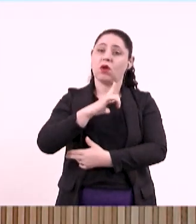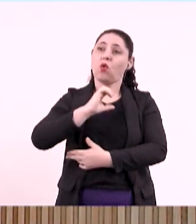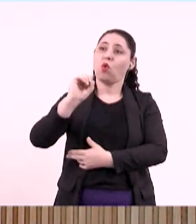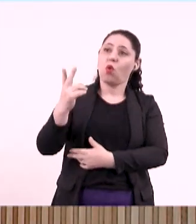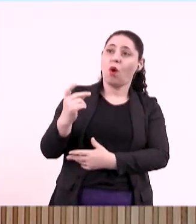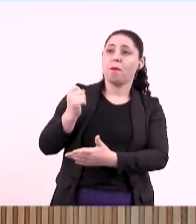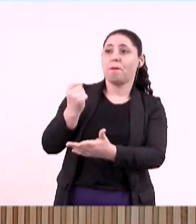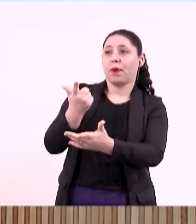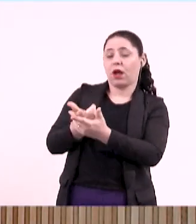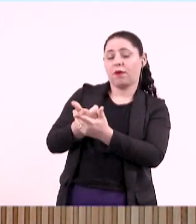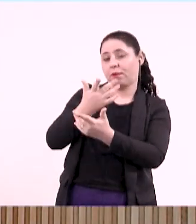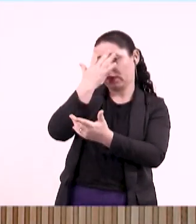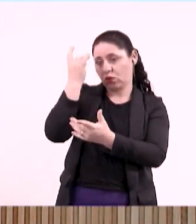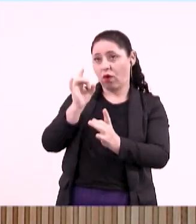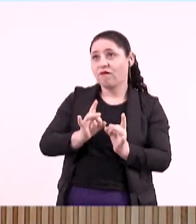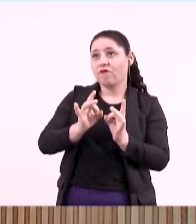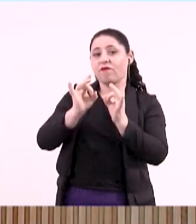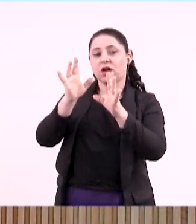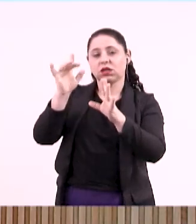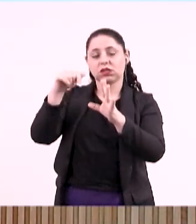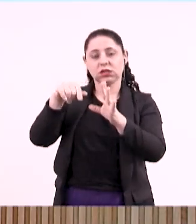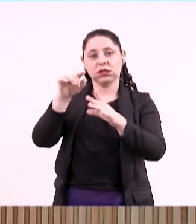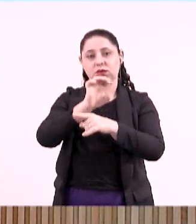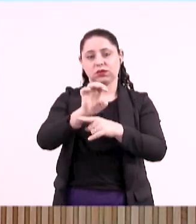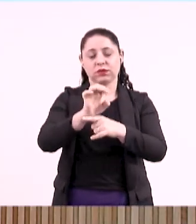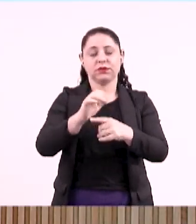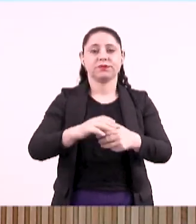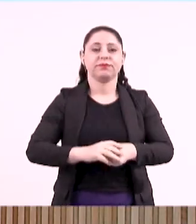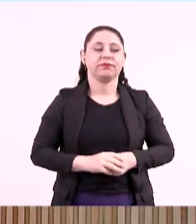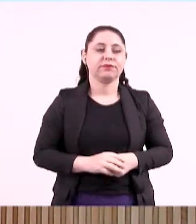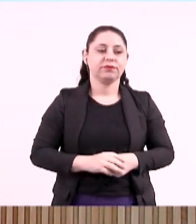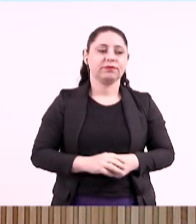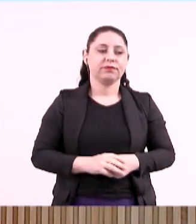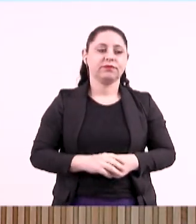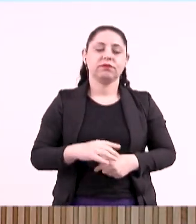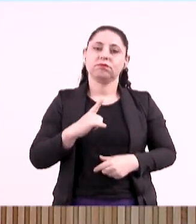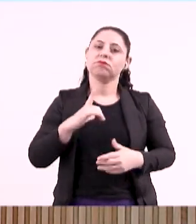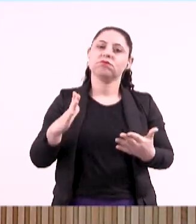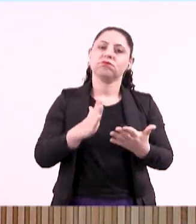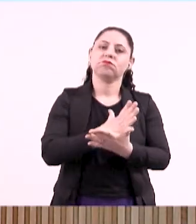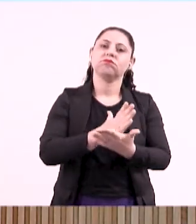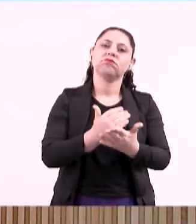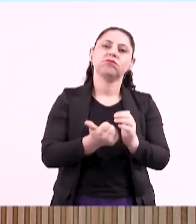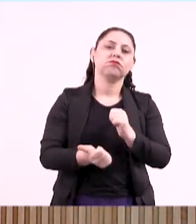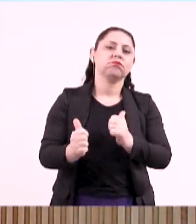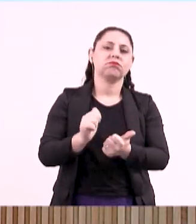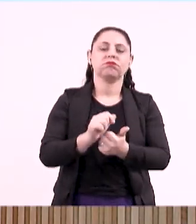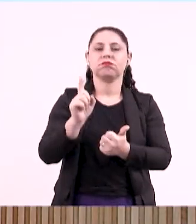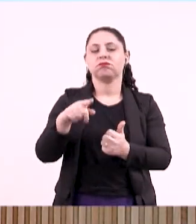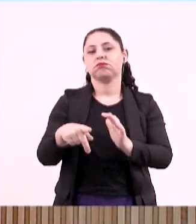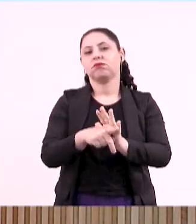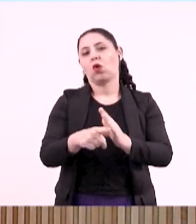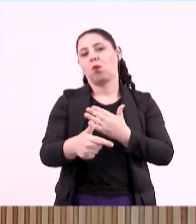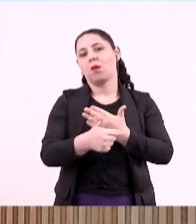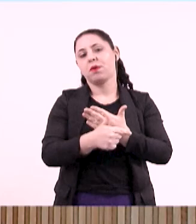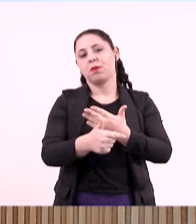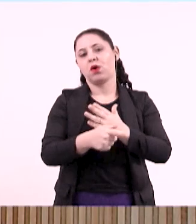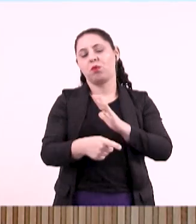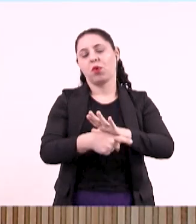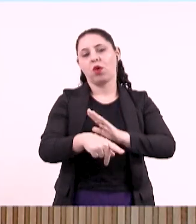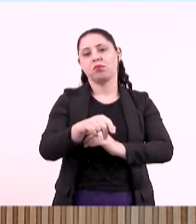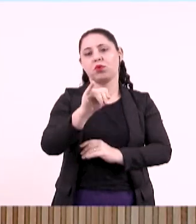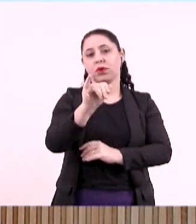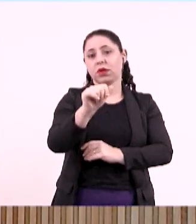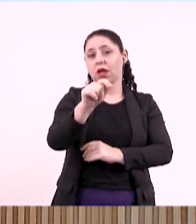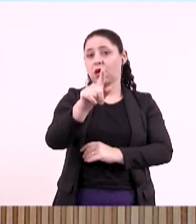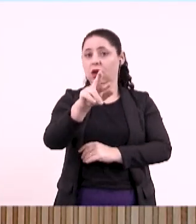o consumidor final, são exportados aqui do nosso estado. Tem algumas atualizações sobre as atribuições do IAGRO